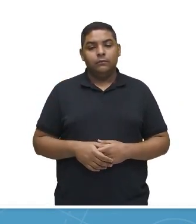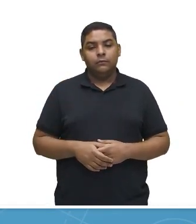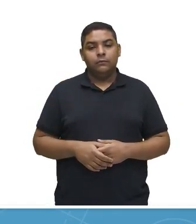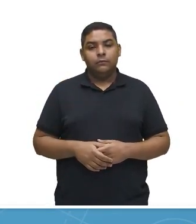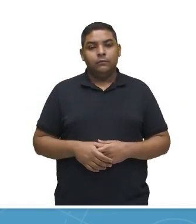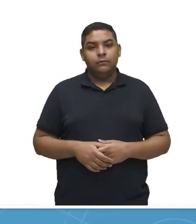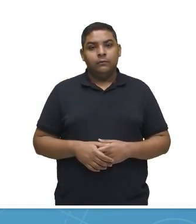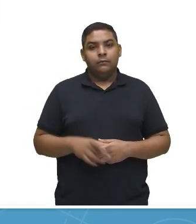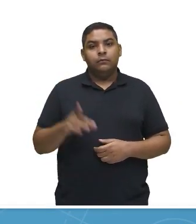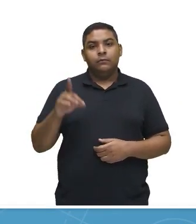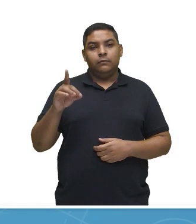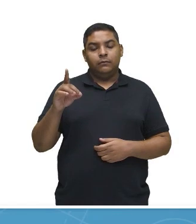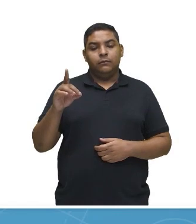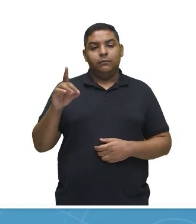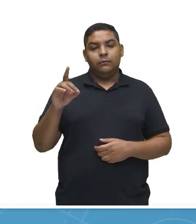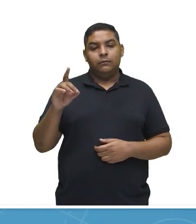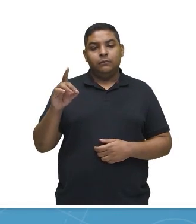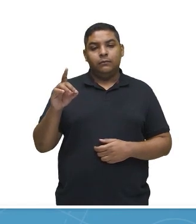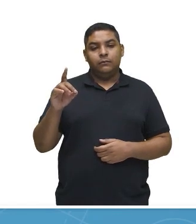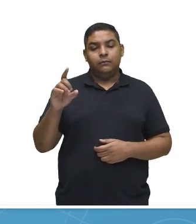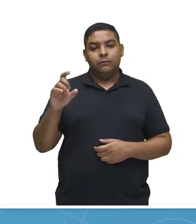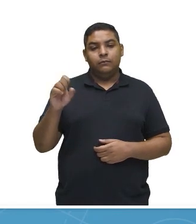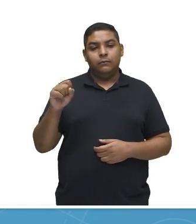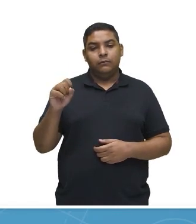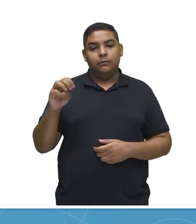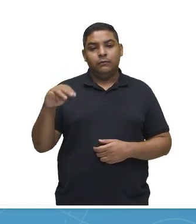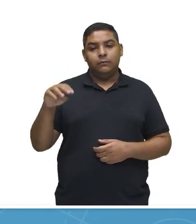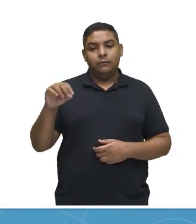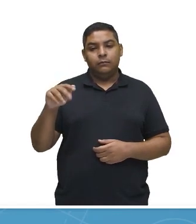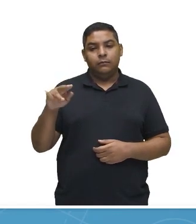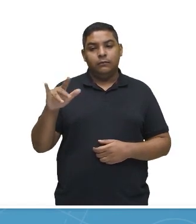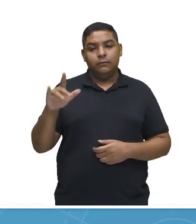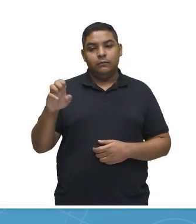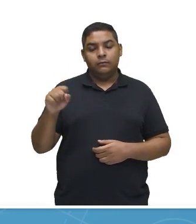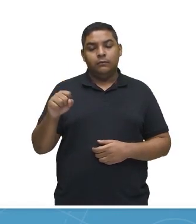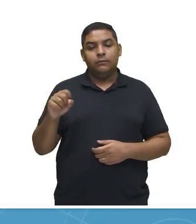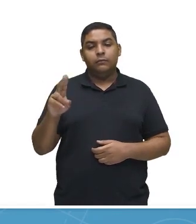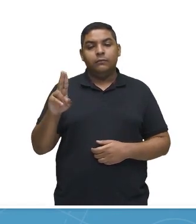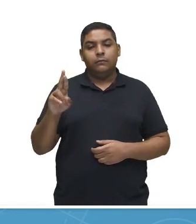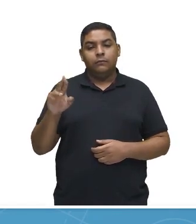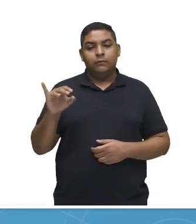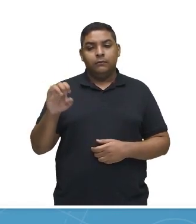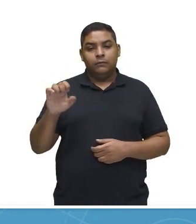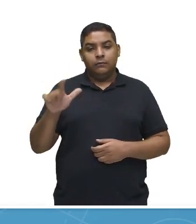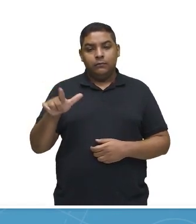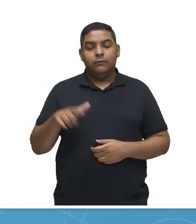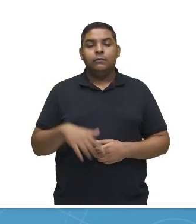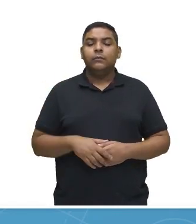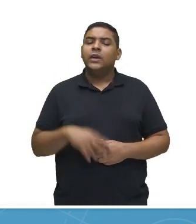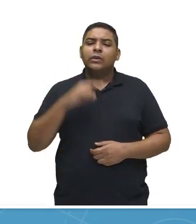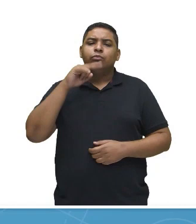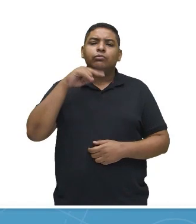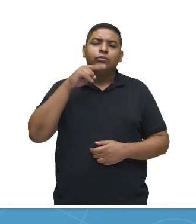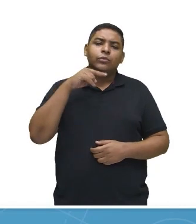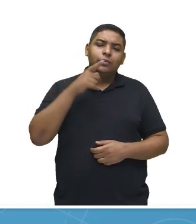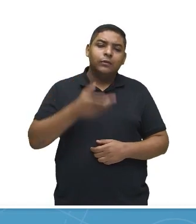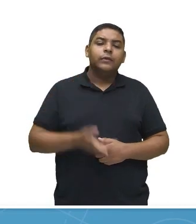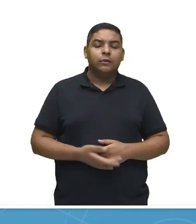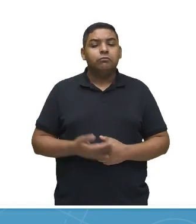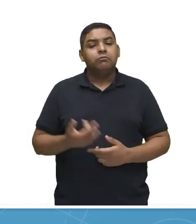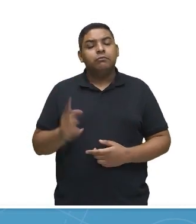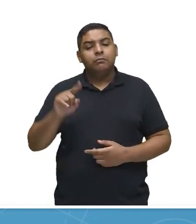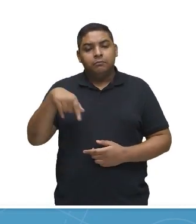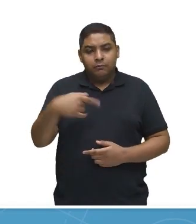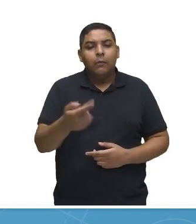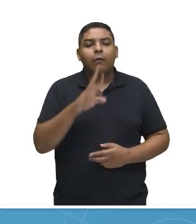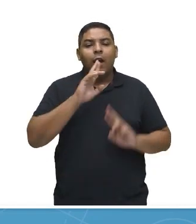colocou letra B também. A Uriel ficou em dúvida, né, Uriel? Tudo bem, a gente vai responder daqui a